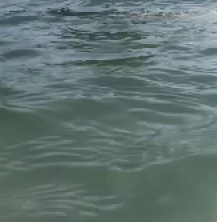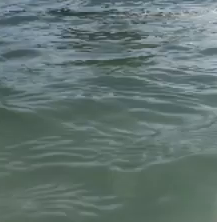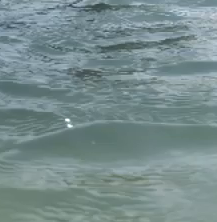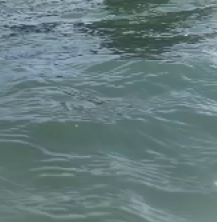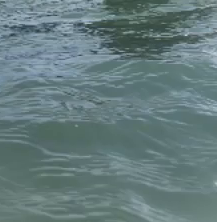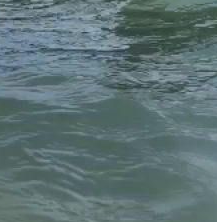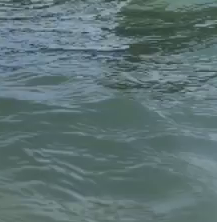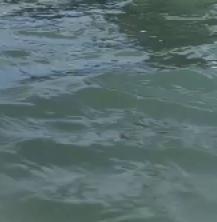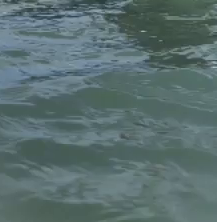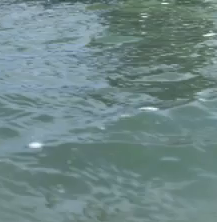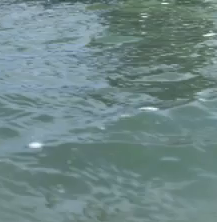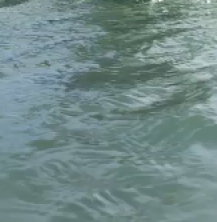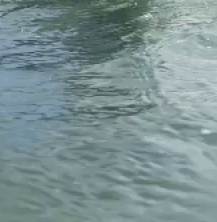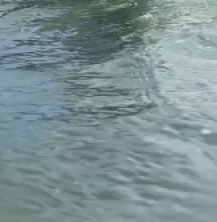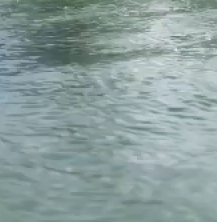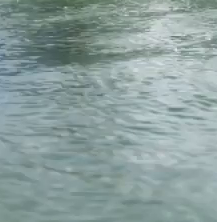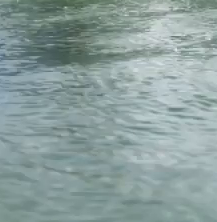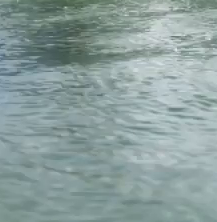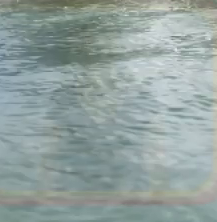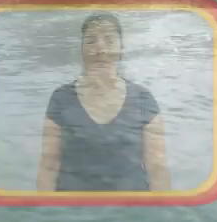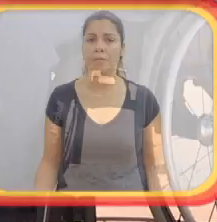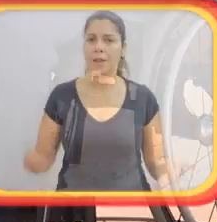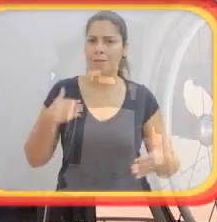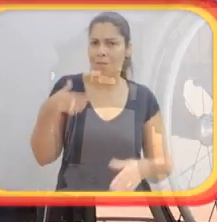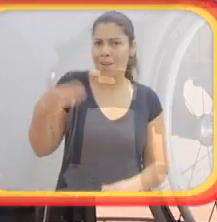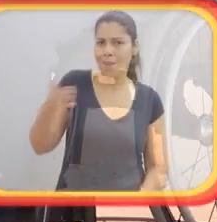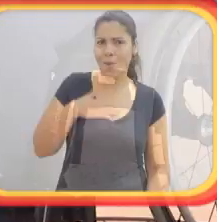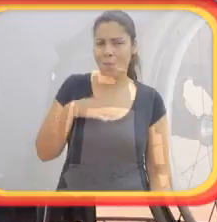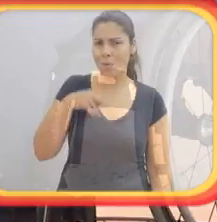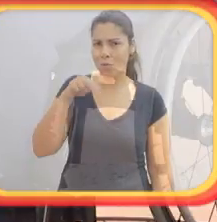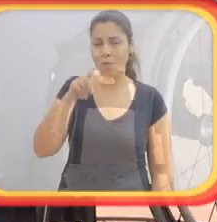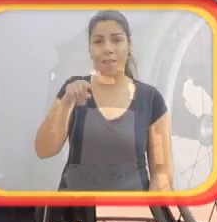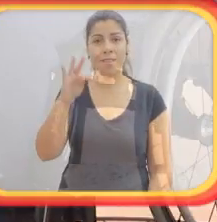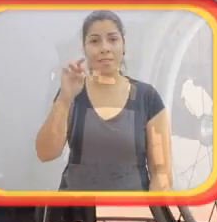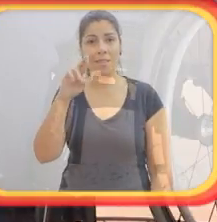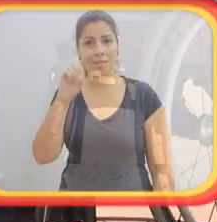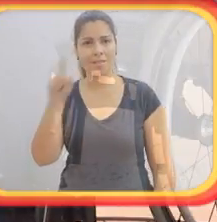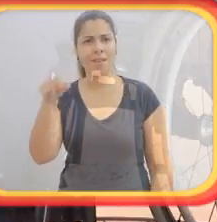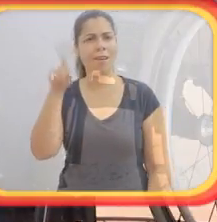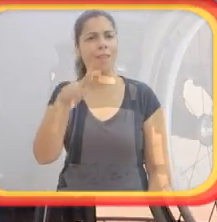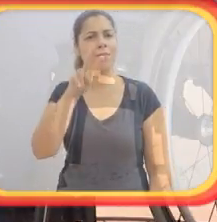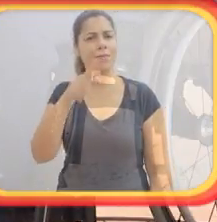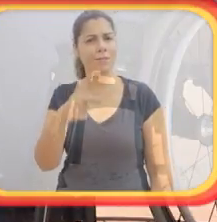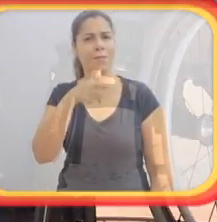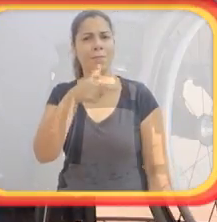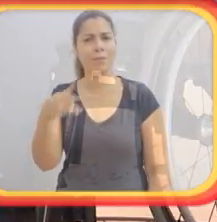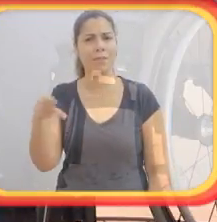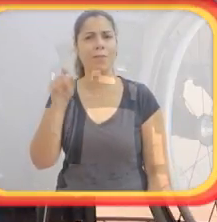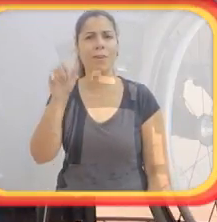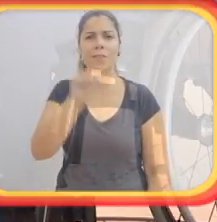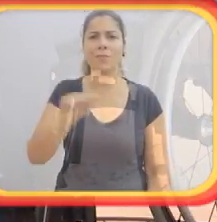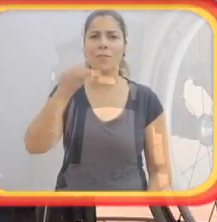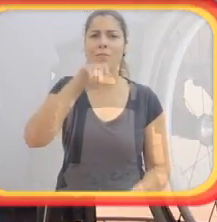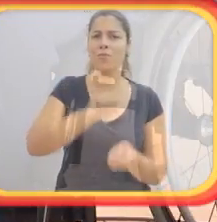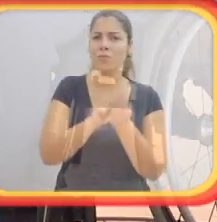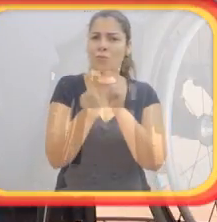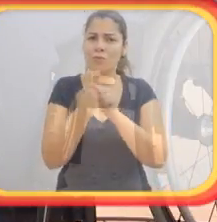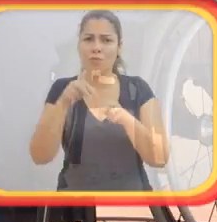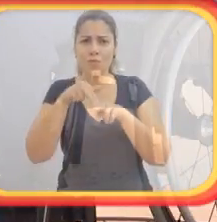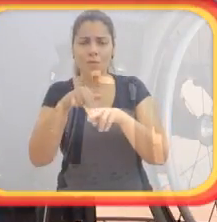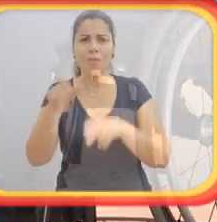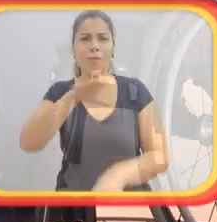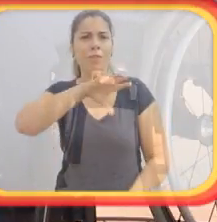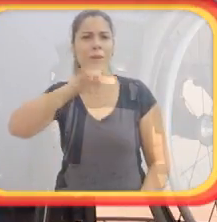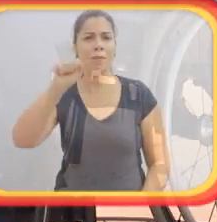capacete e roupa de mergulho. Zé passa com a prancha. Agora quem está aqui comigo e com o Nuno é a Tereza. Ela é vice-presidente da Associação de